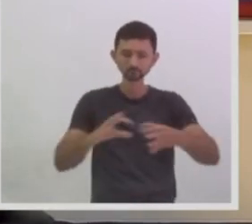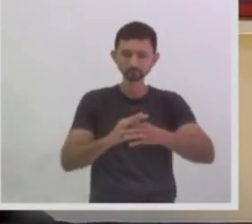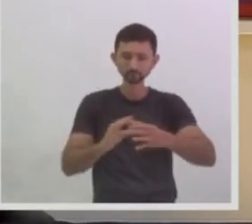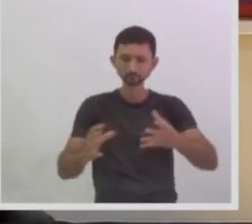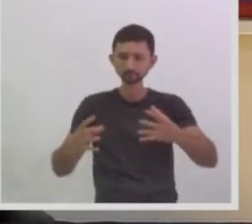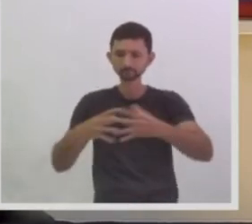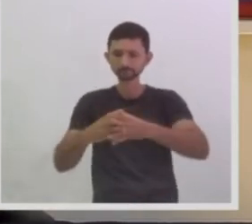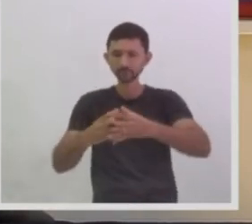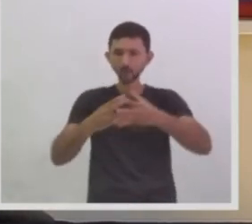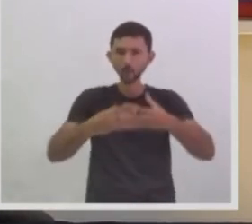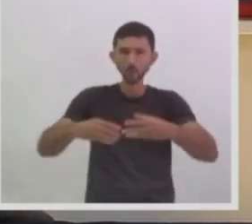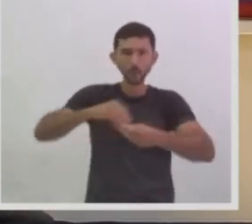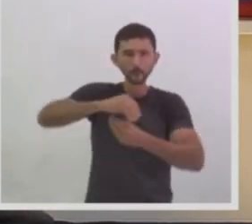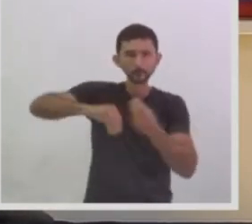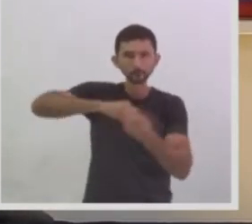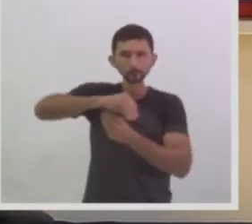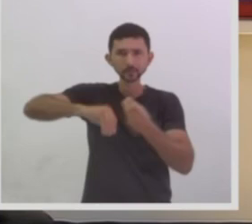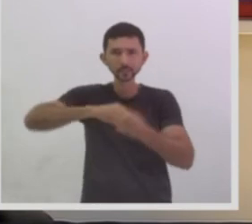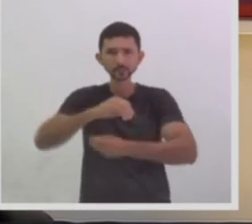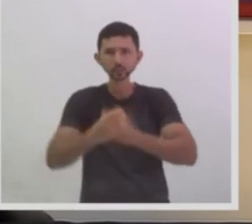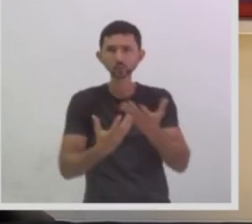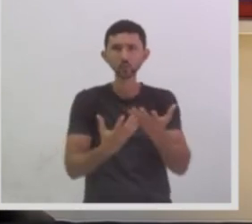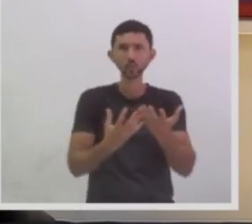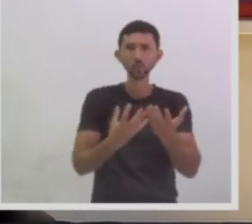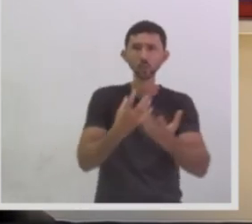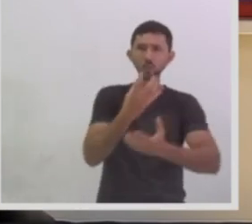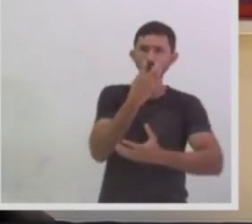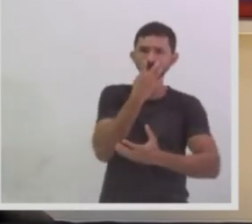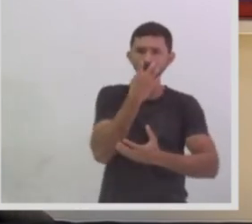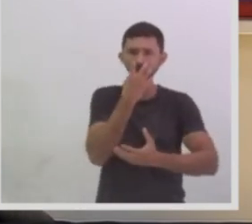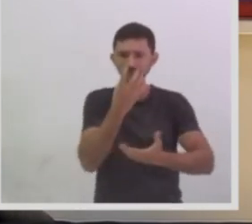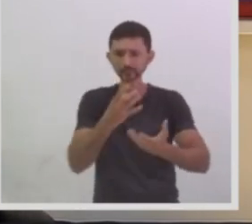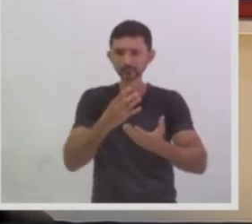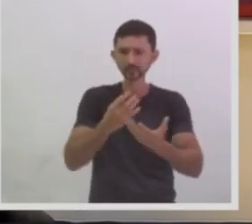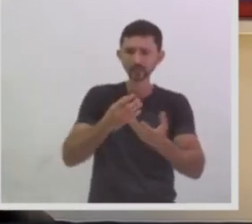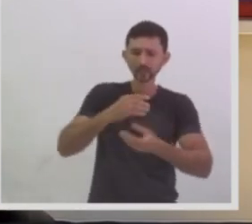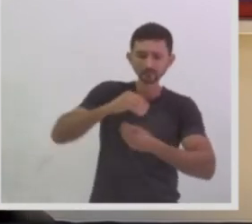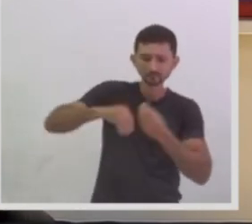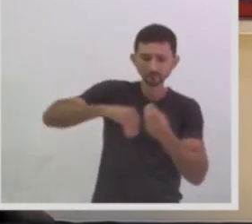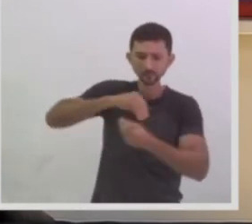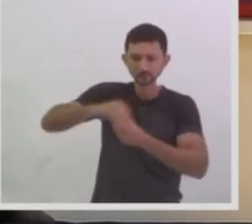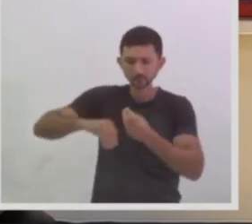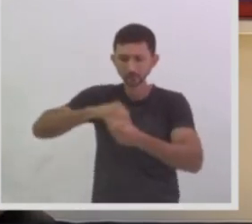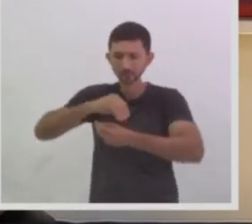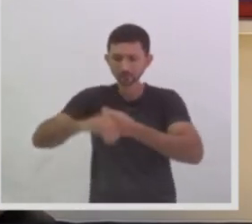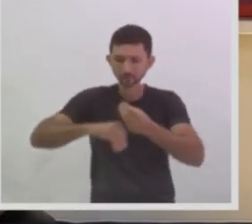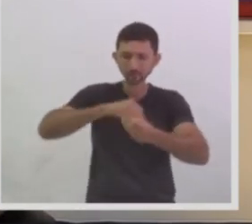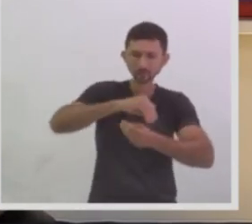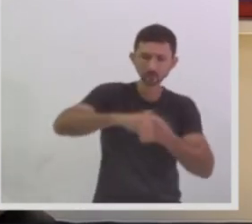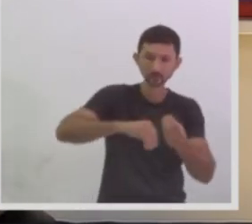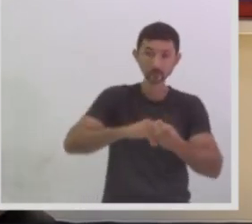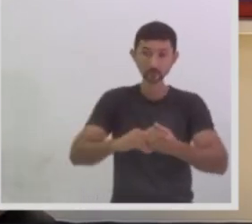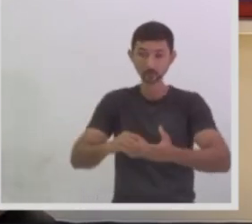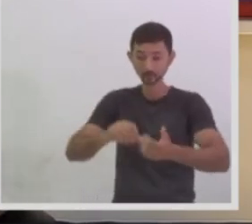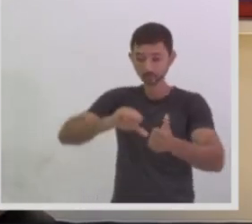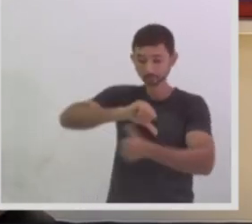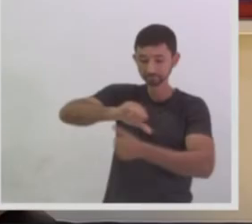raças diferentes de acordo com os criadores foram querendo determinadas características nas raças